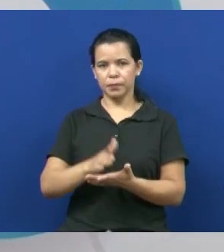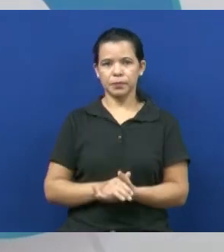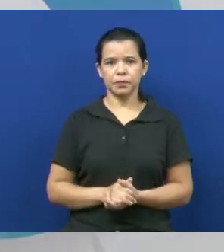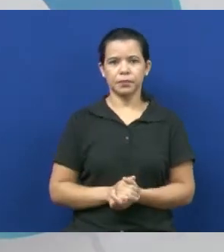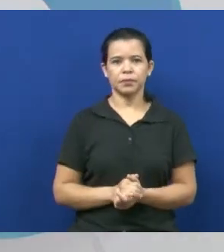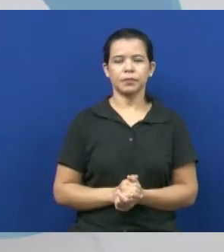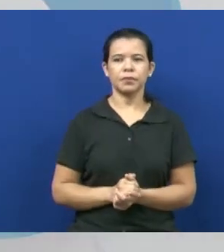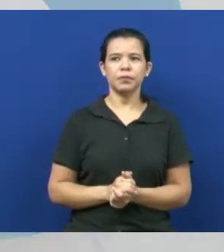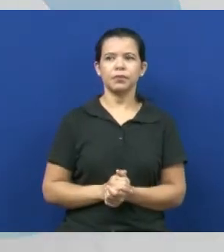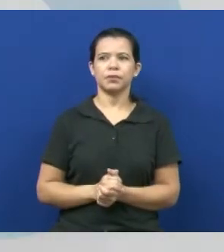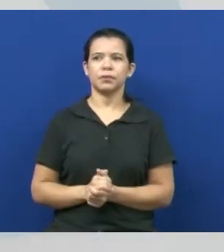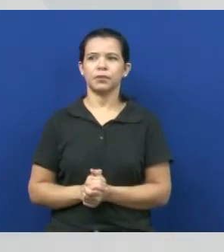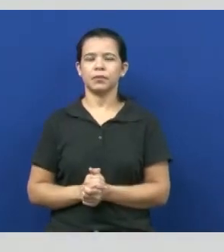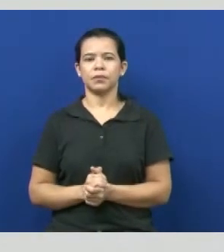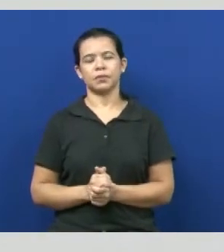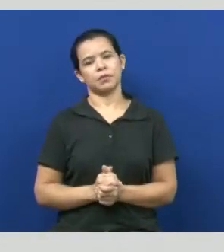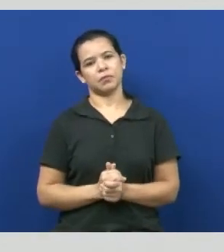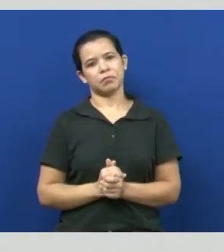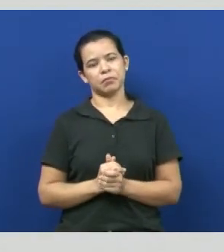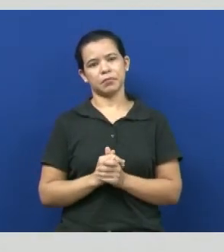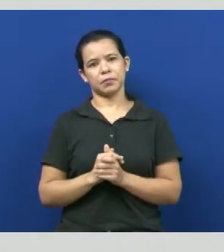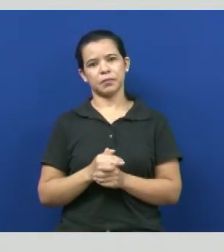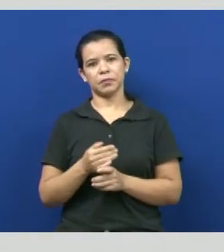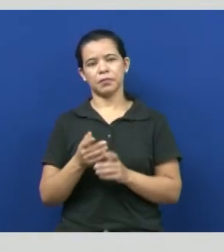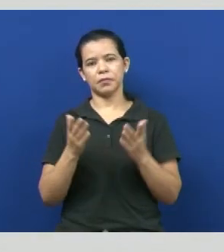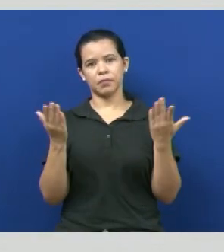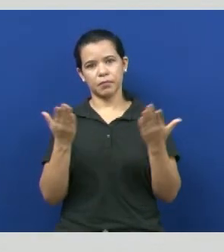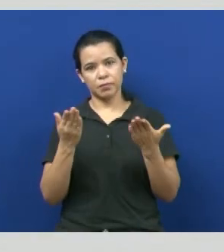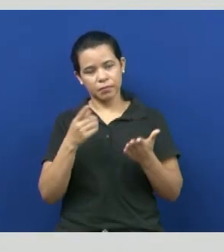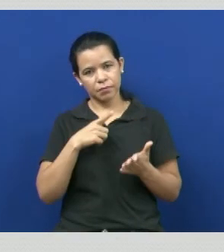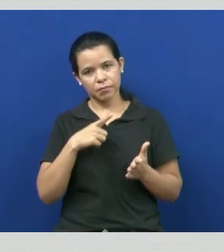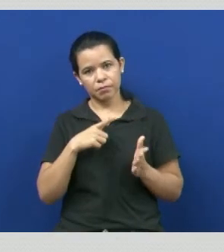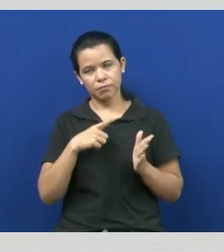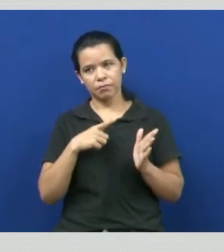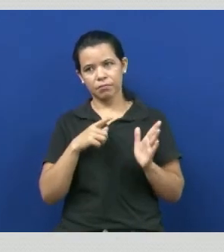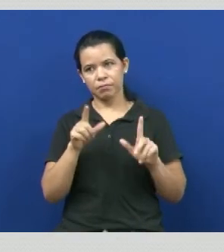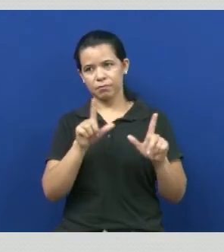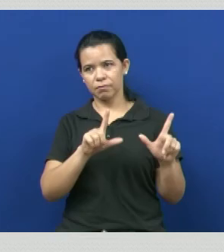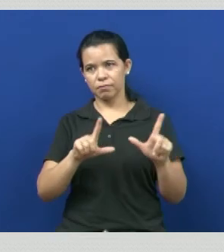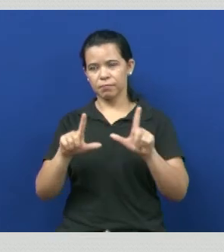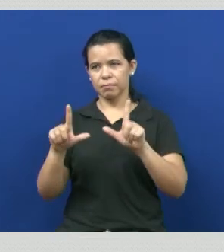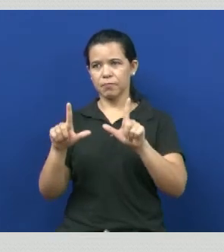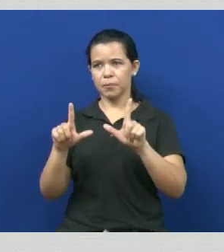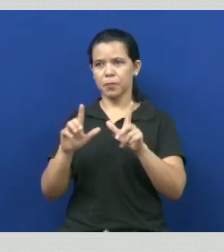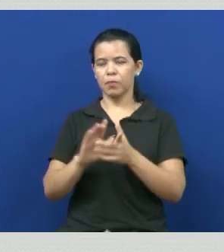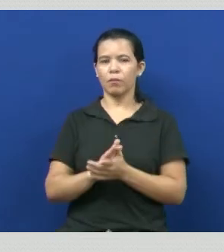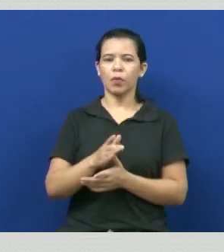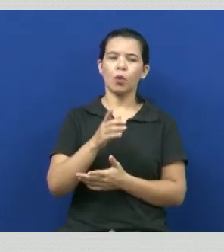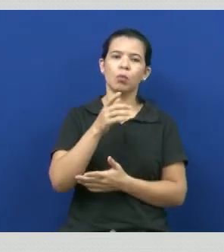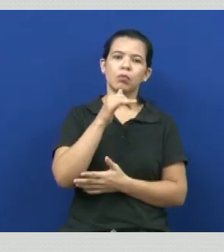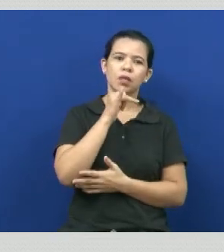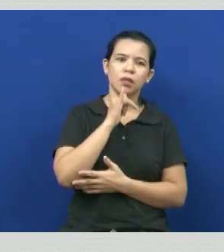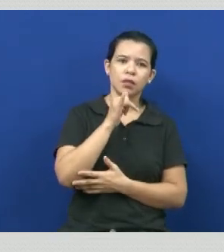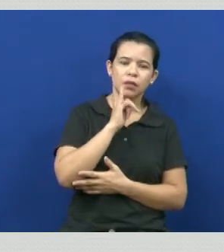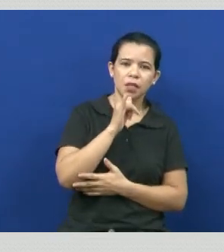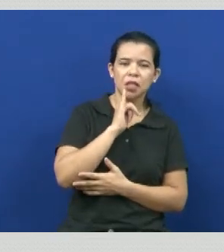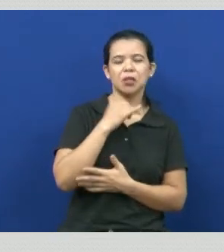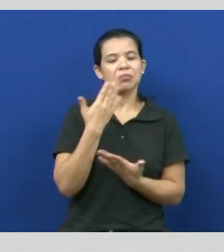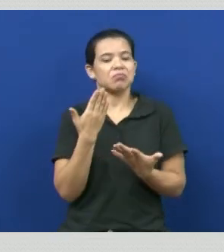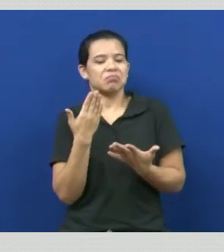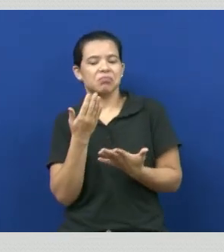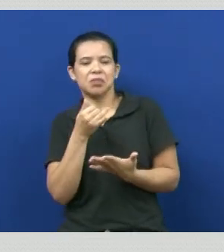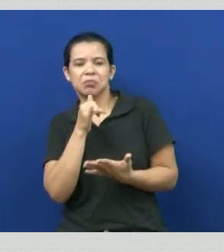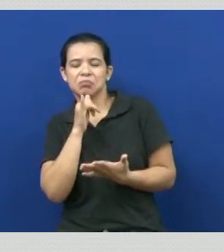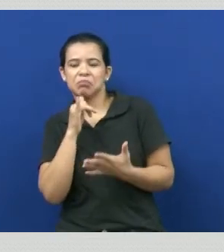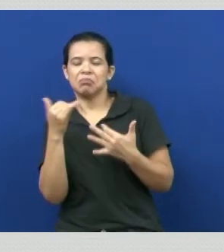tá? E aqui eu coloquei uma pequena exemplo, né, de uma brincadeirinha aqui,